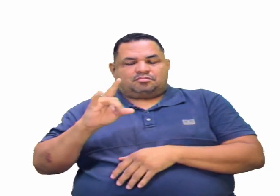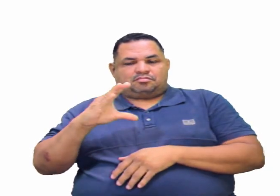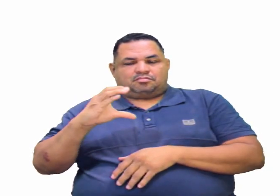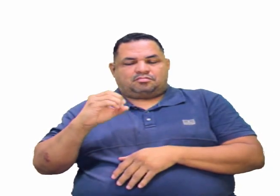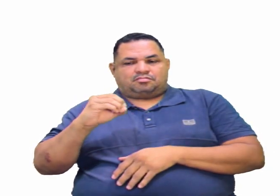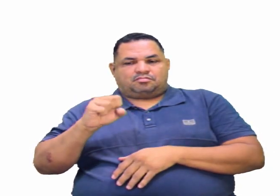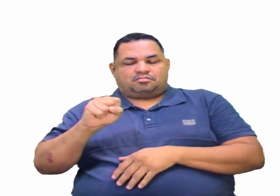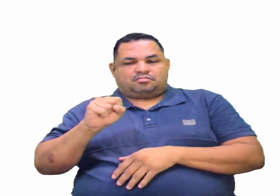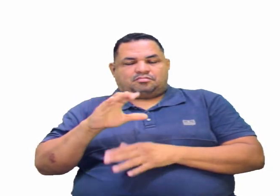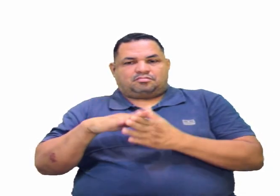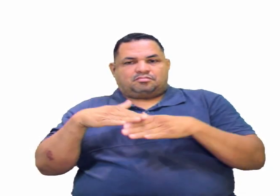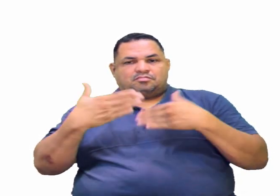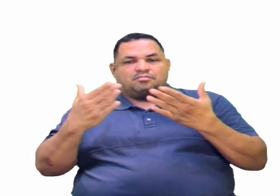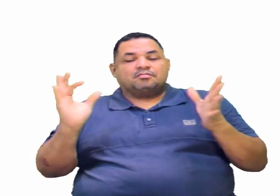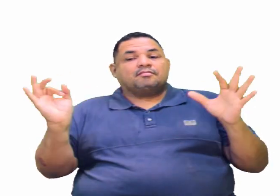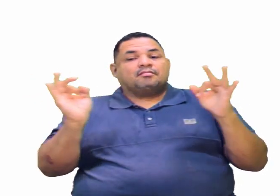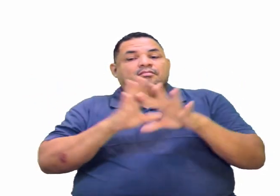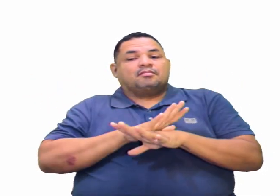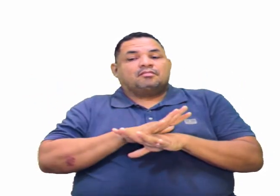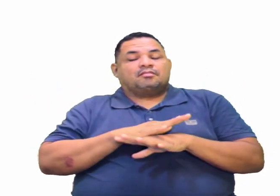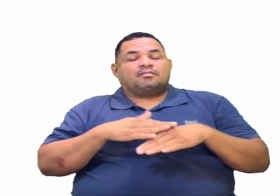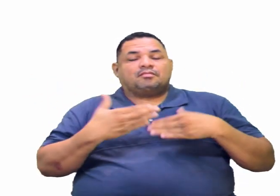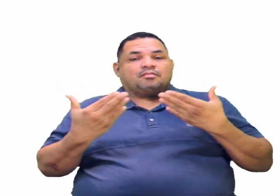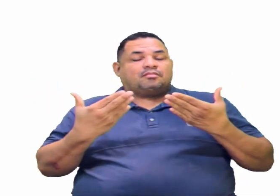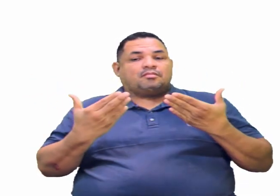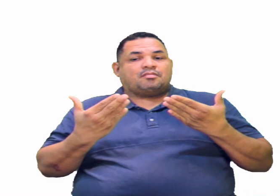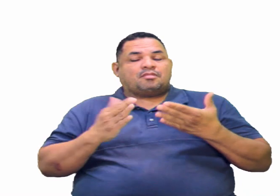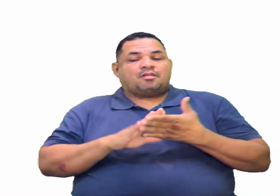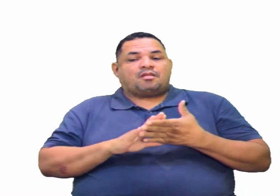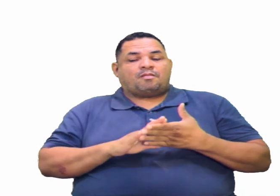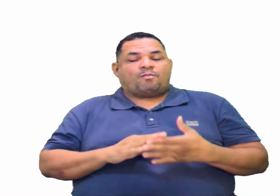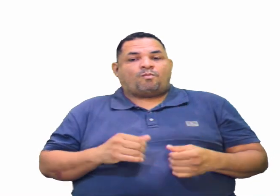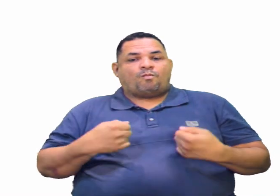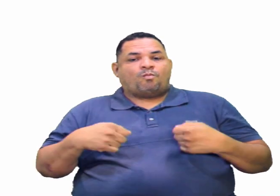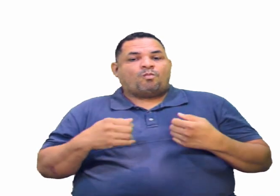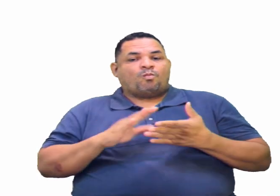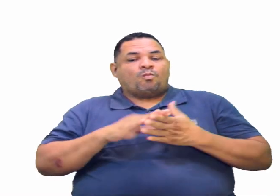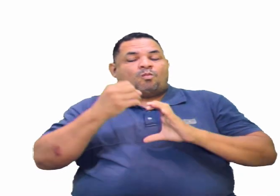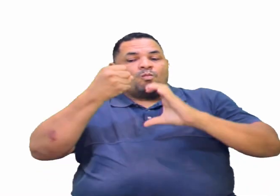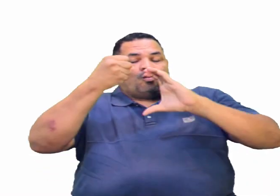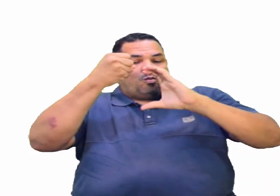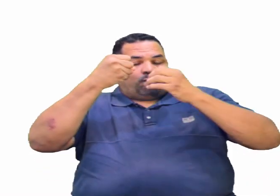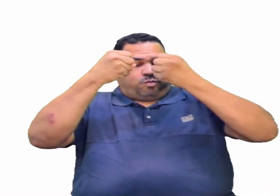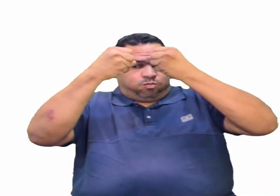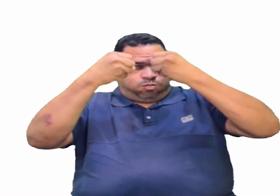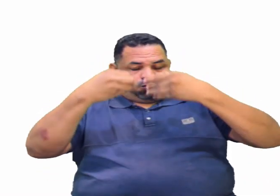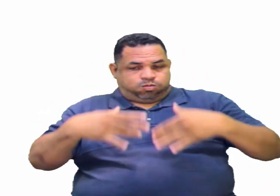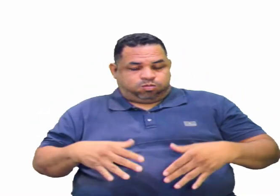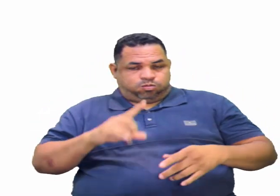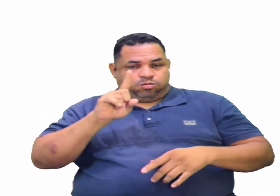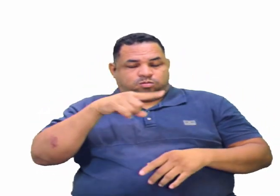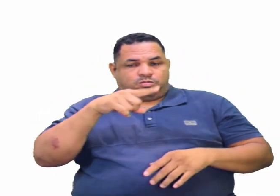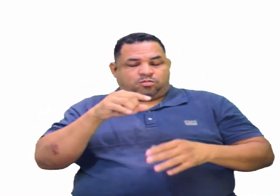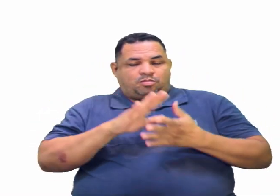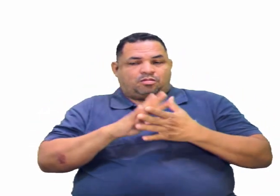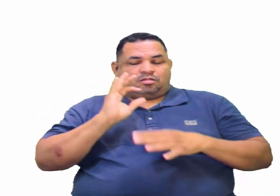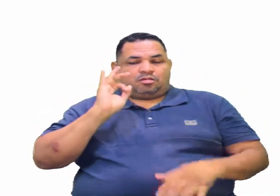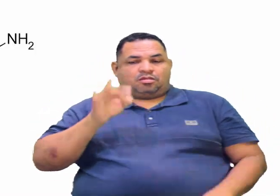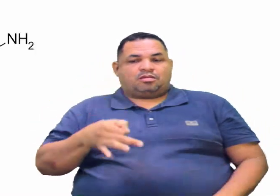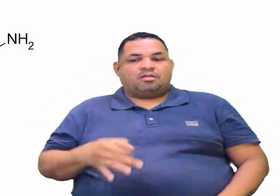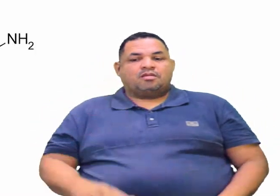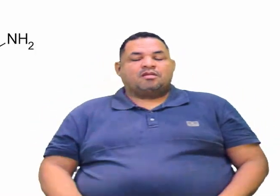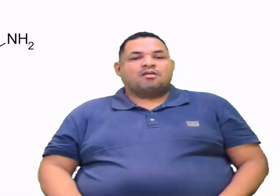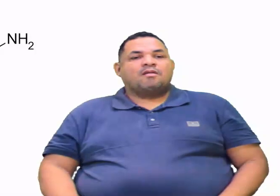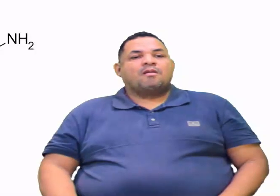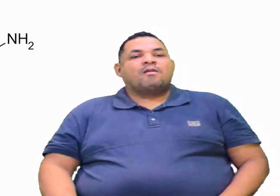grupos orgânicos. Pronto! Como na questão você não precisa justificar, marcou a letra C, você já acertou.